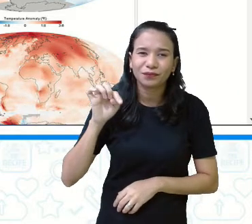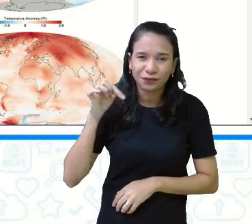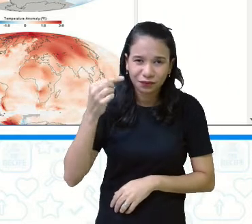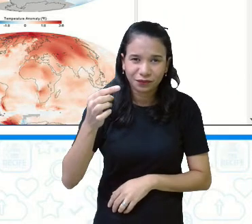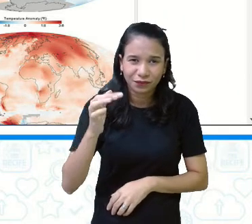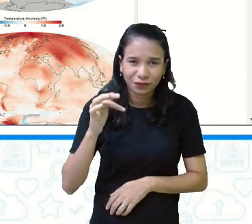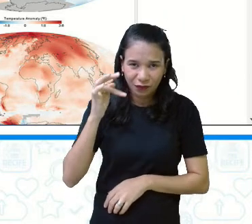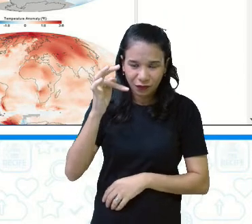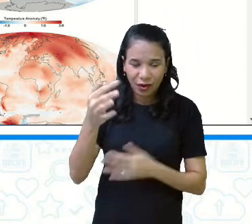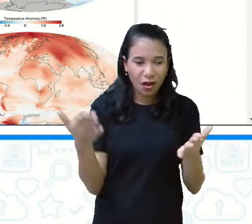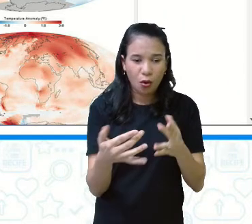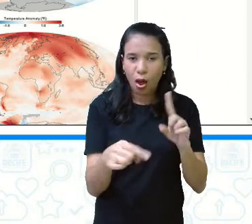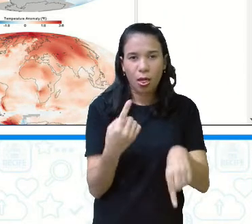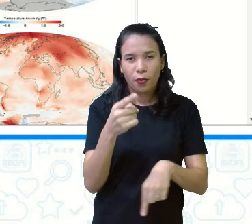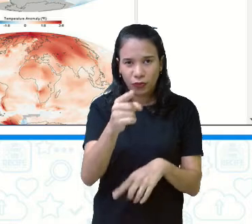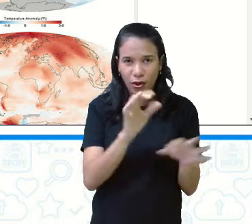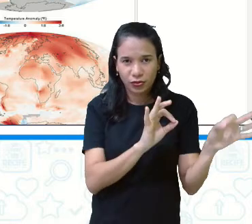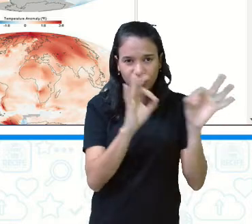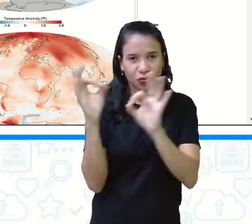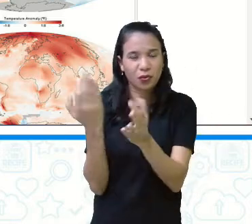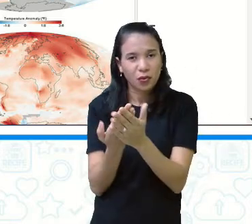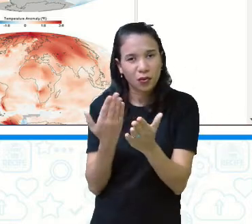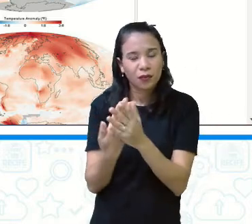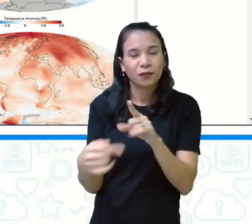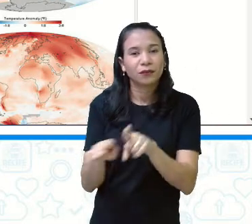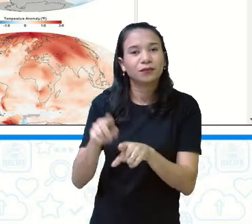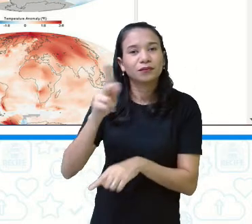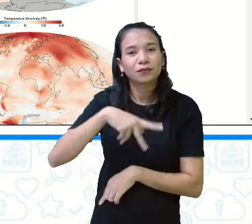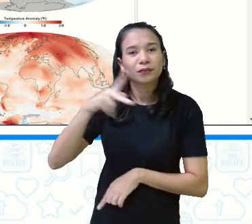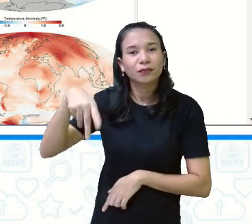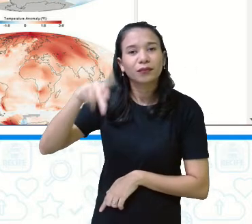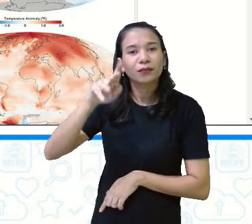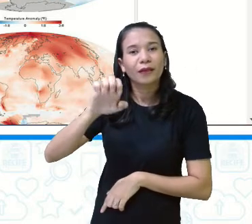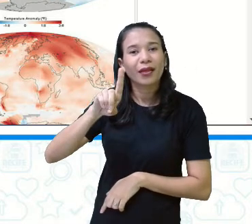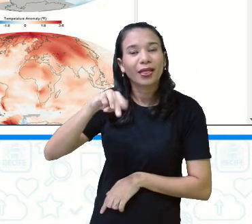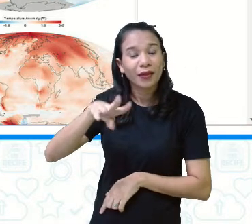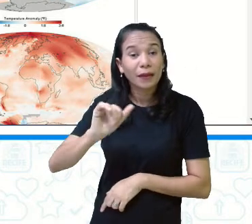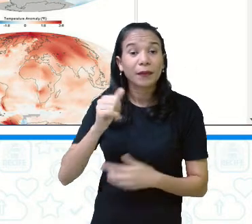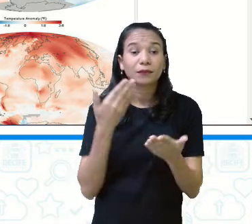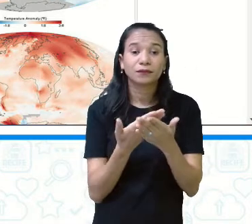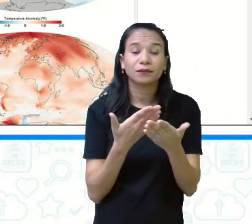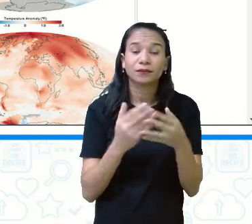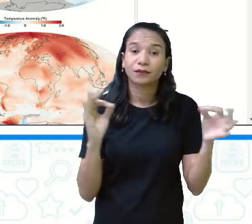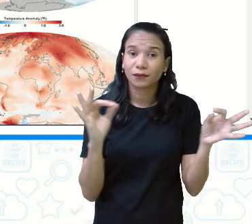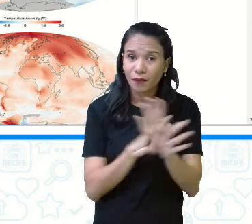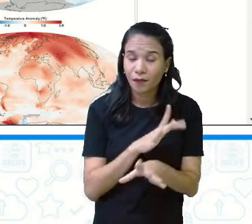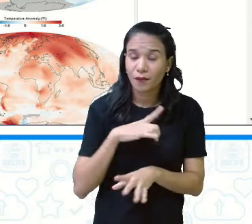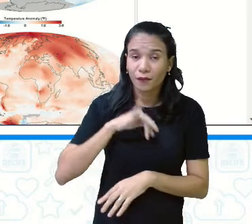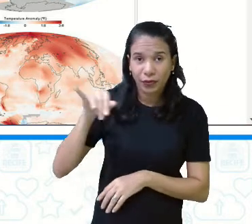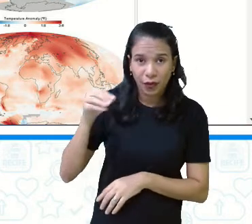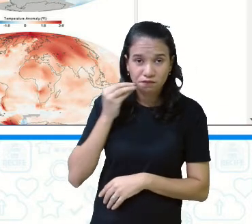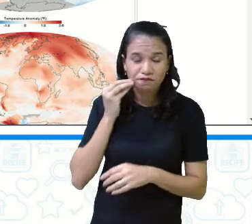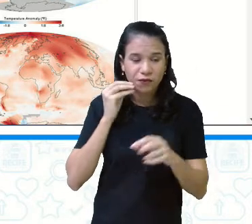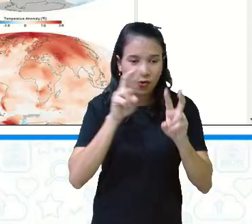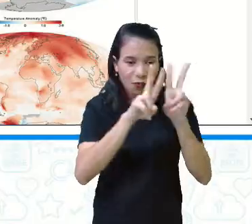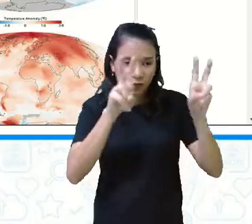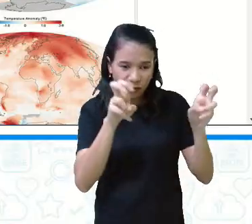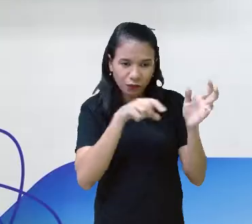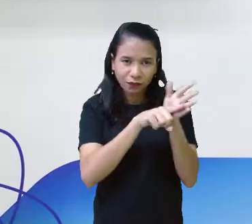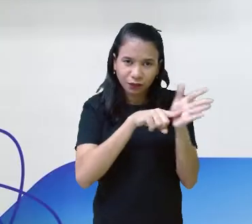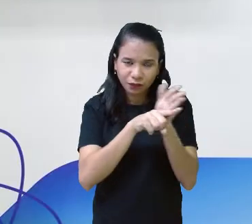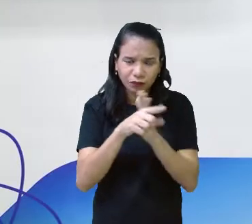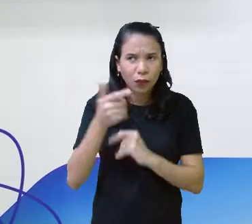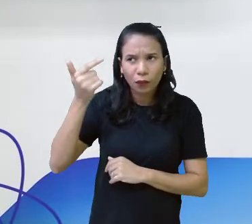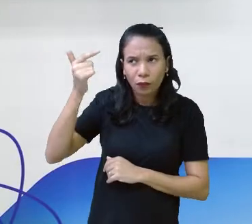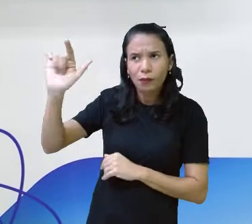agora não, que você está assistindo a aula, logo após a minha, da professora Kedma, quando acabar a aula, você pode aproveitar ou esse tema, aquecimento global,